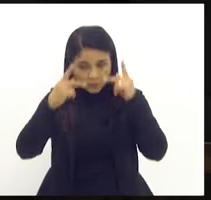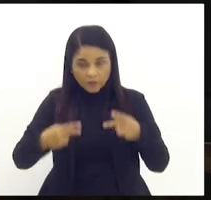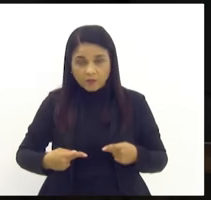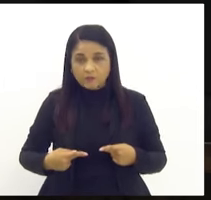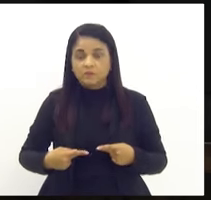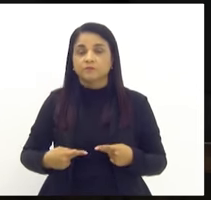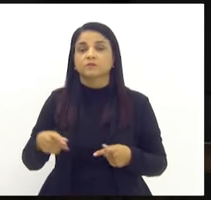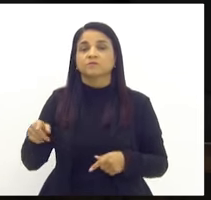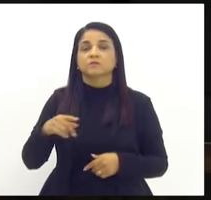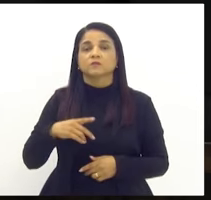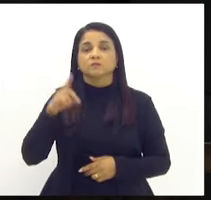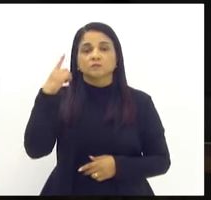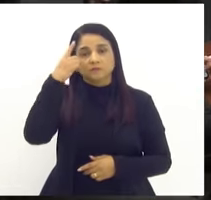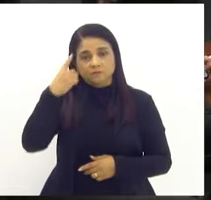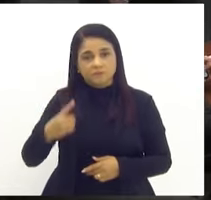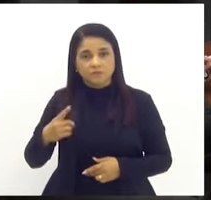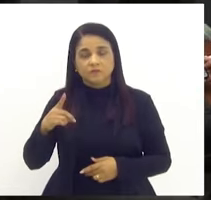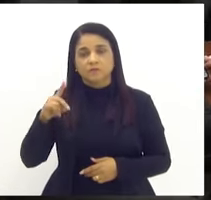Dani